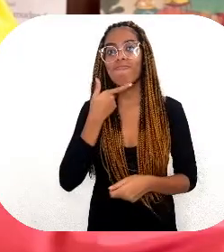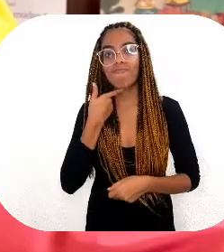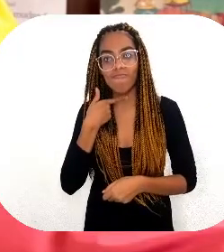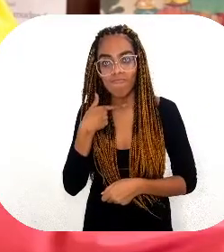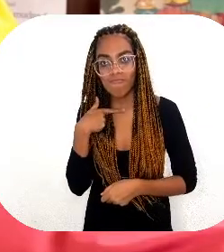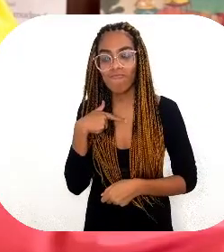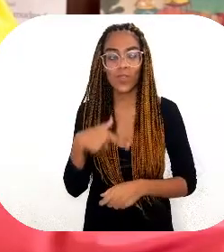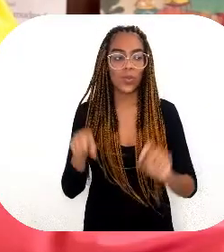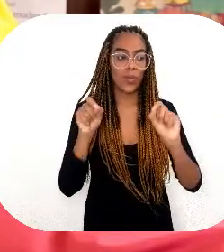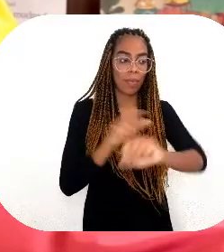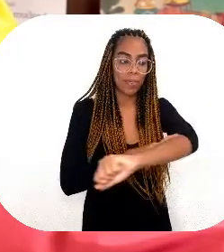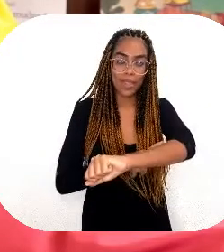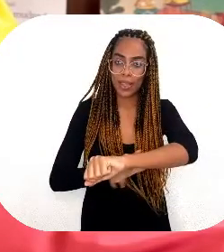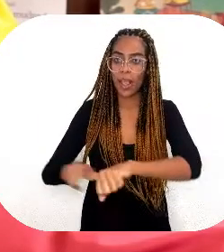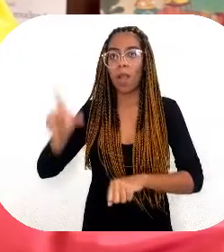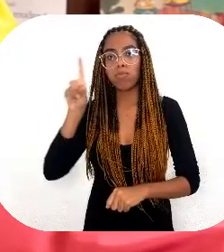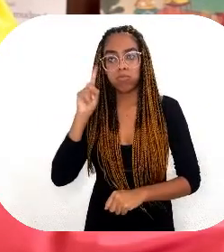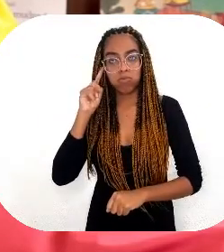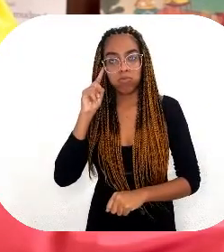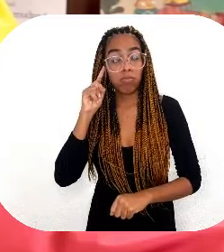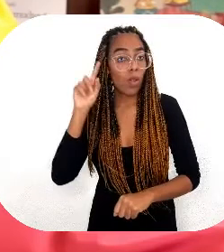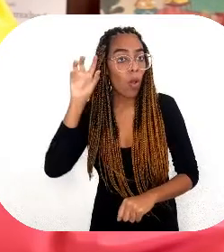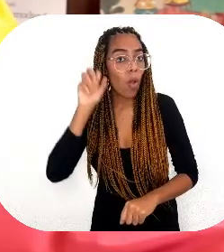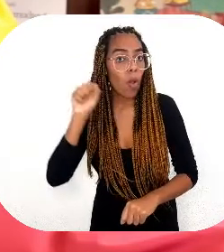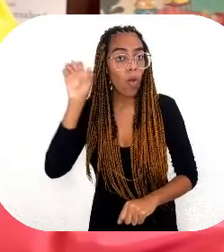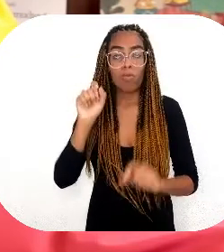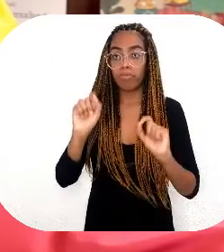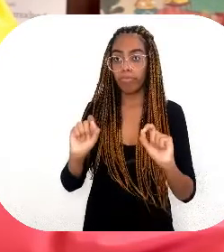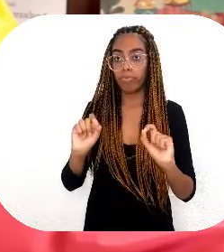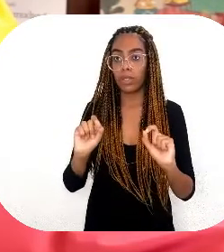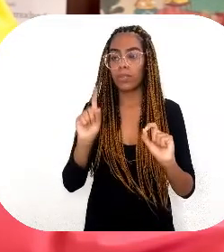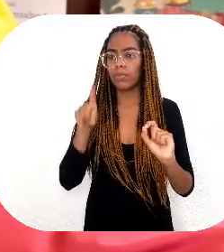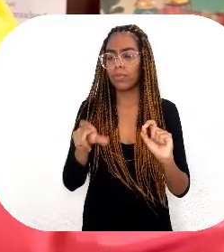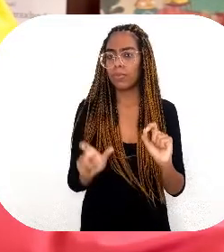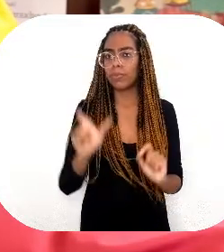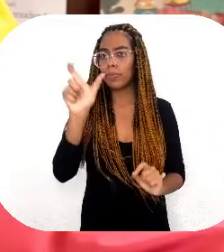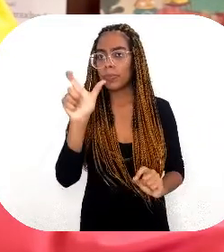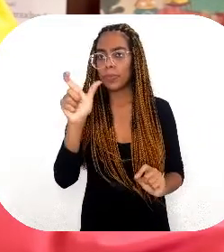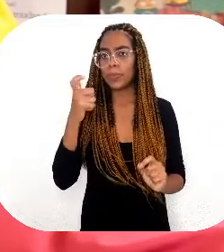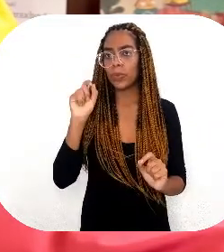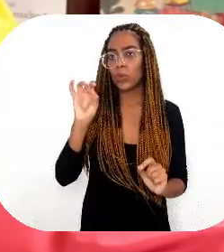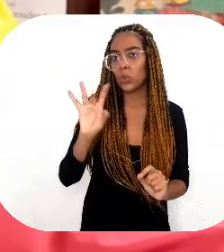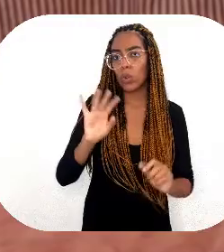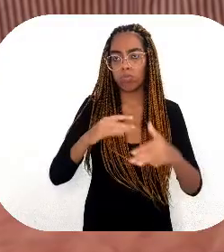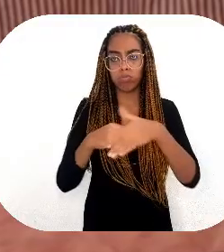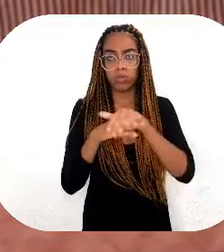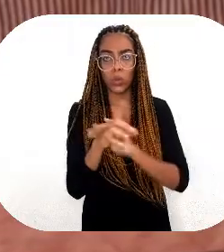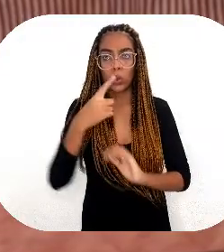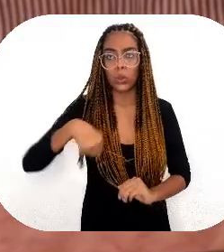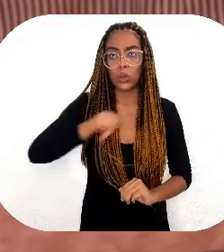de esquentar as orelhas. Calma, gente, esquentar as orelhas é só uma forma de